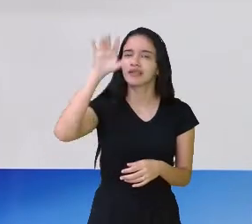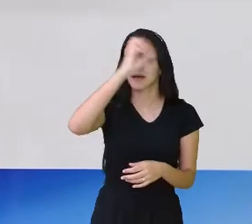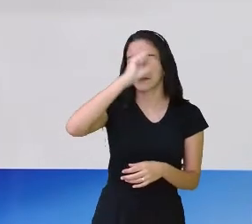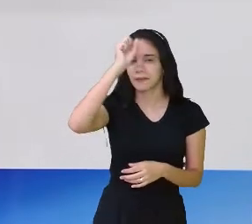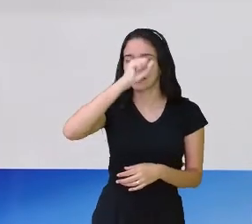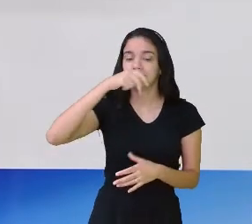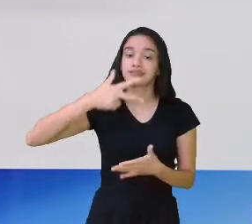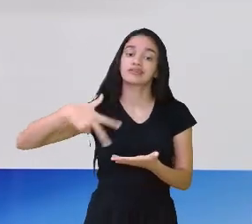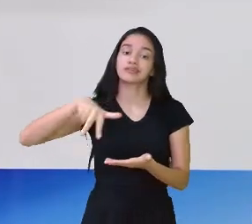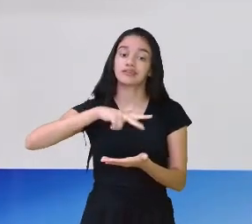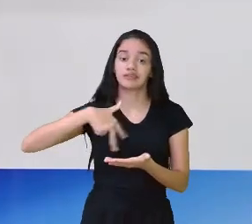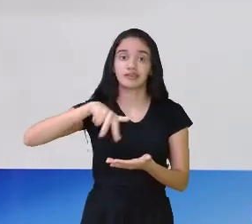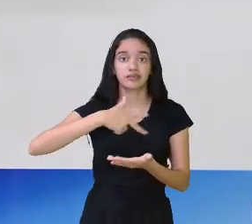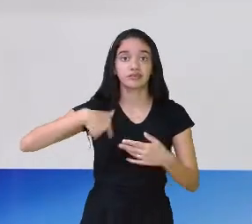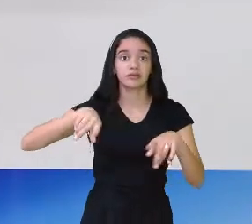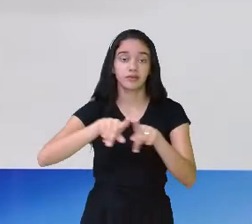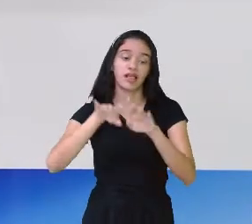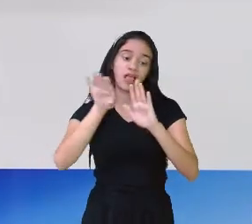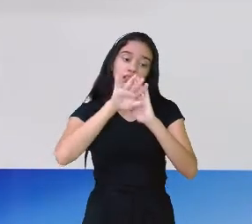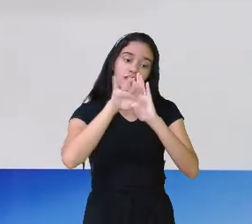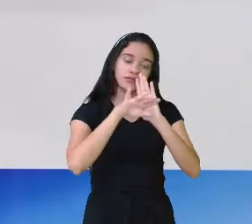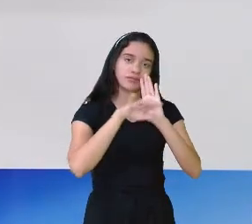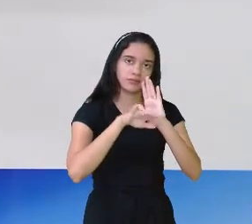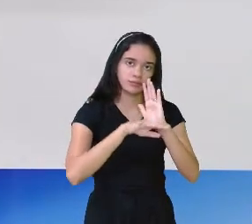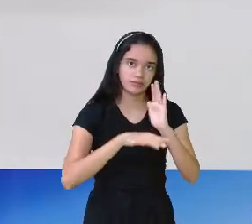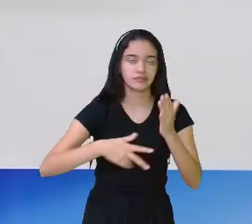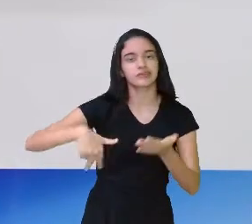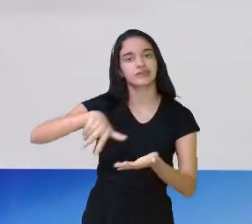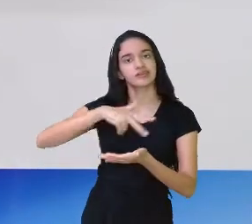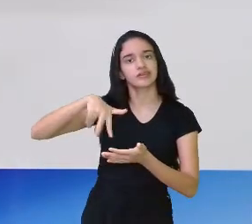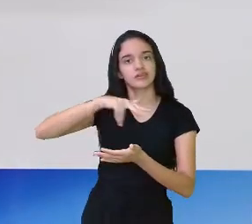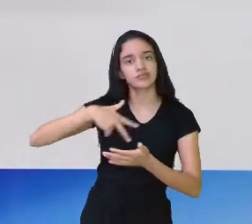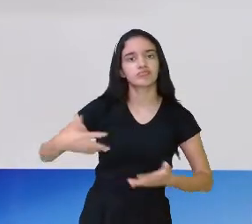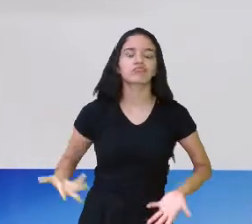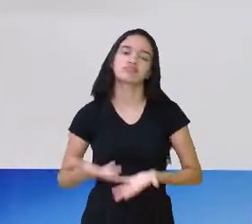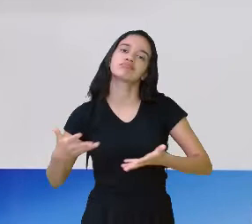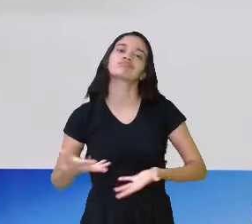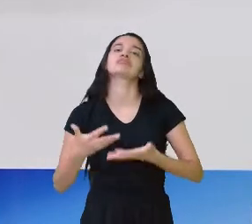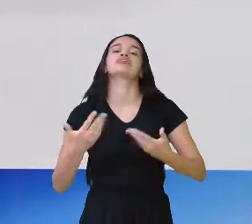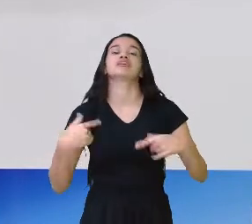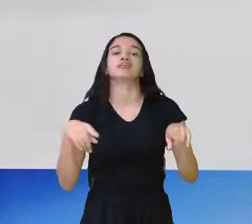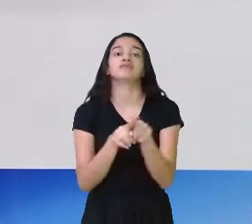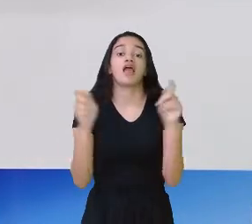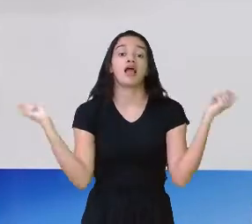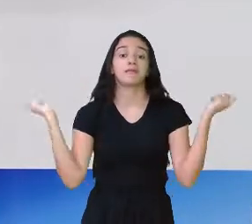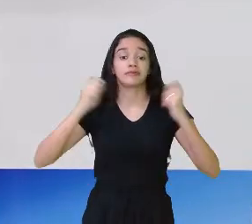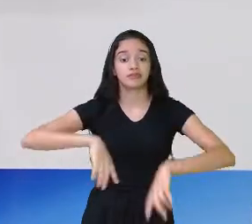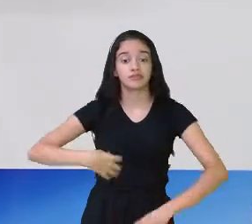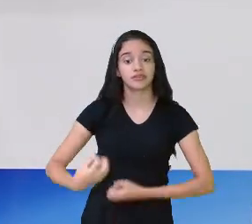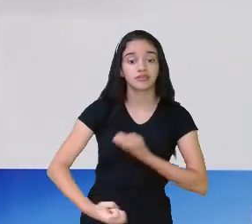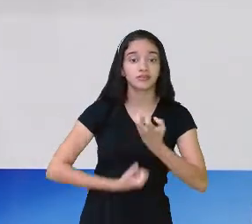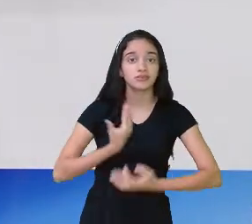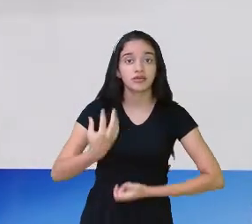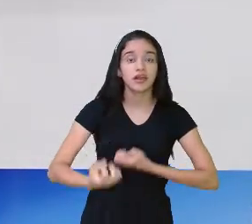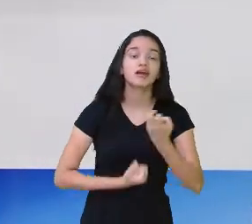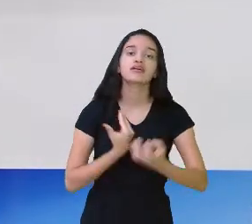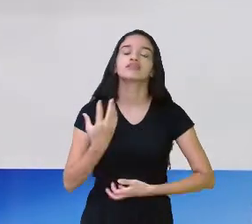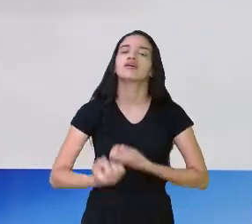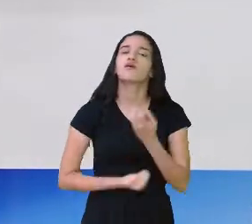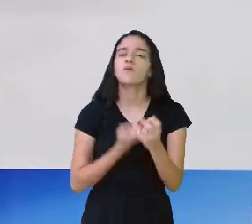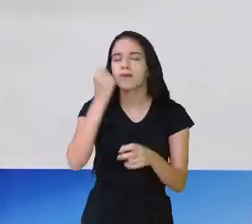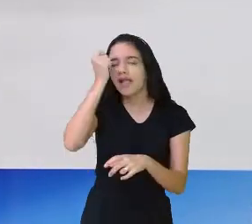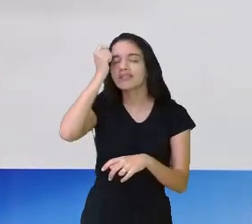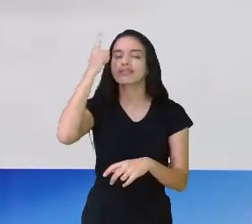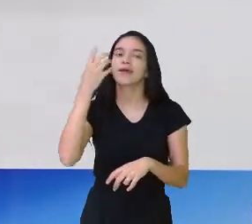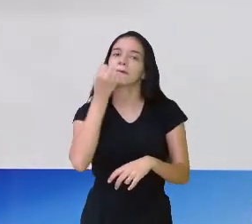sobre dança, sobre os elementos da dança, sobre a intenção na dança, sobre a capacidade de se expressar. E uma ideia